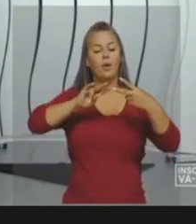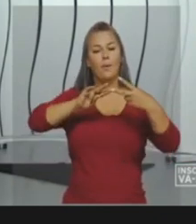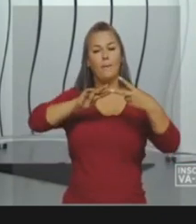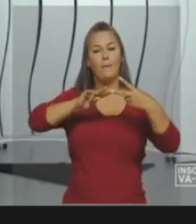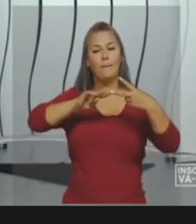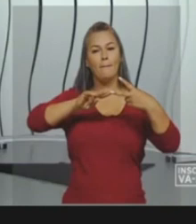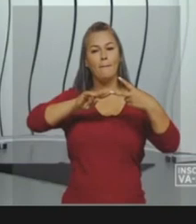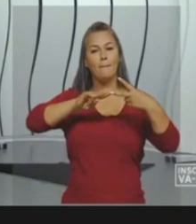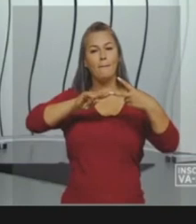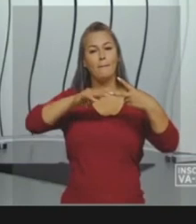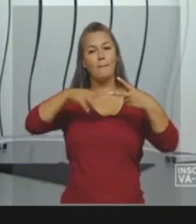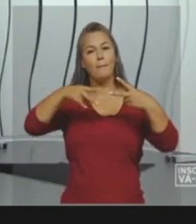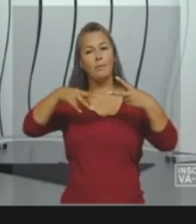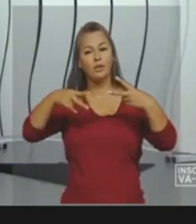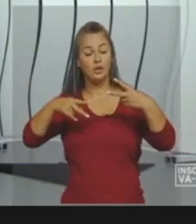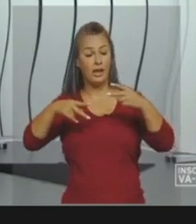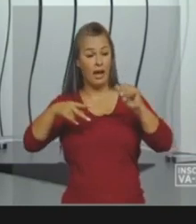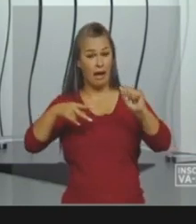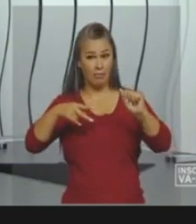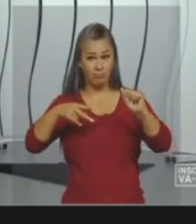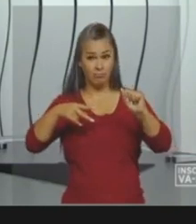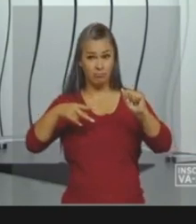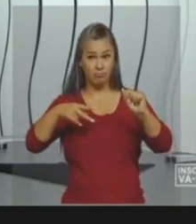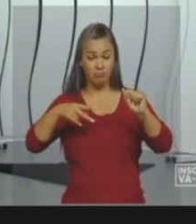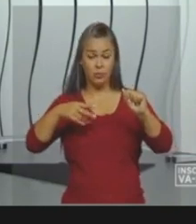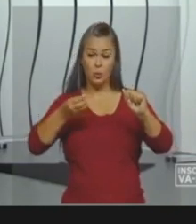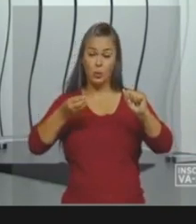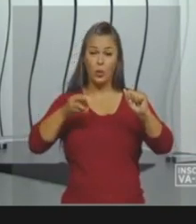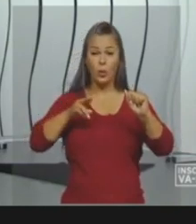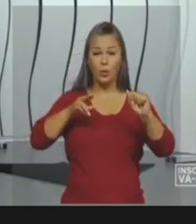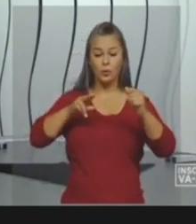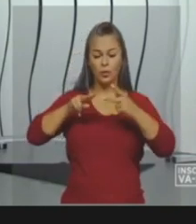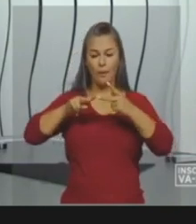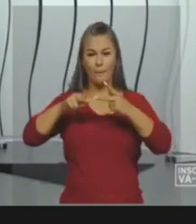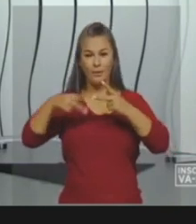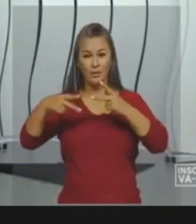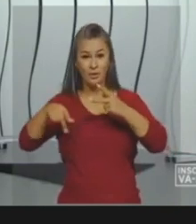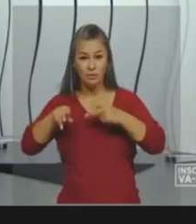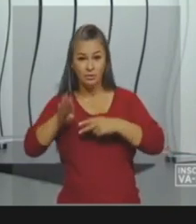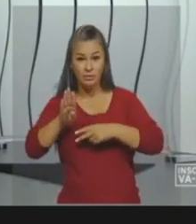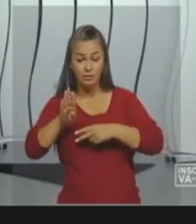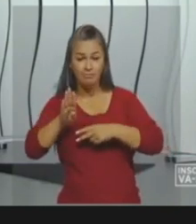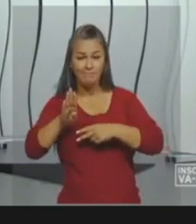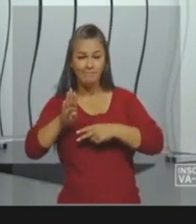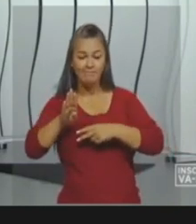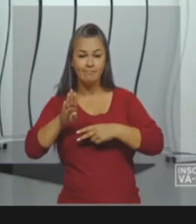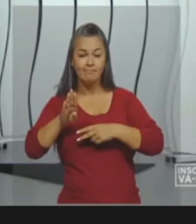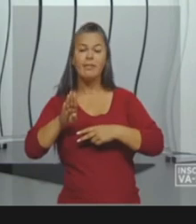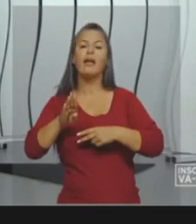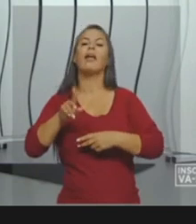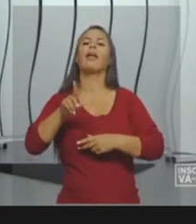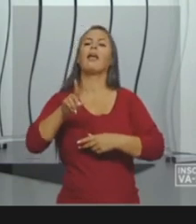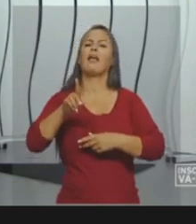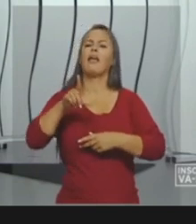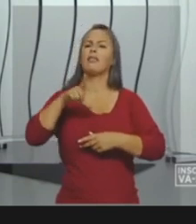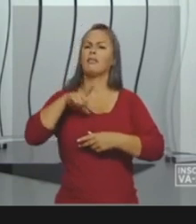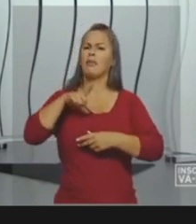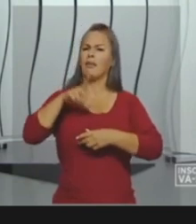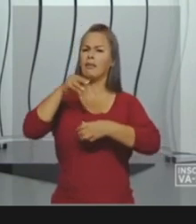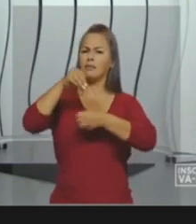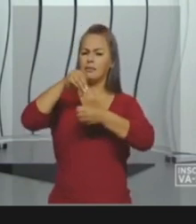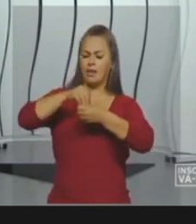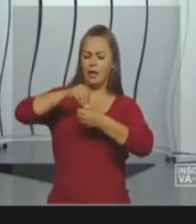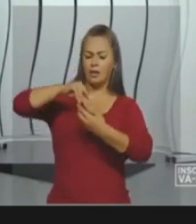estar na superfície da hemácia, e a proteína B, que pode estar na superfície da hemácia, existem genes que codificam elas, para que elas